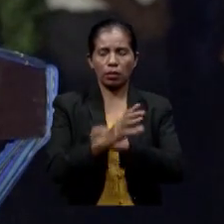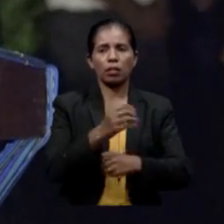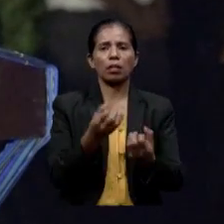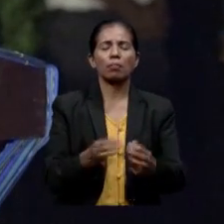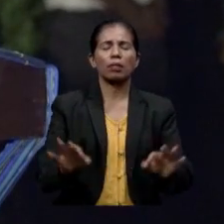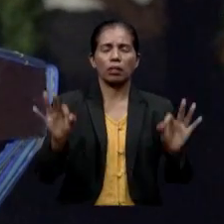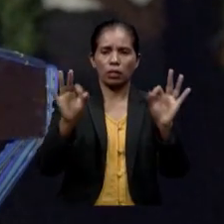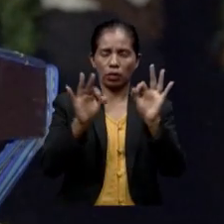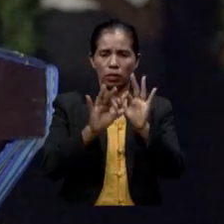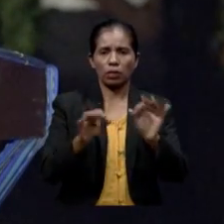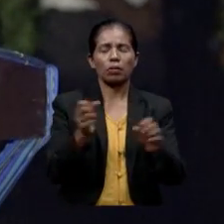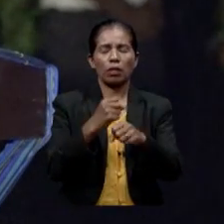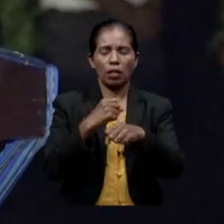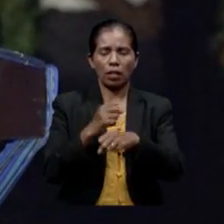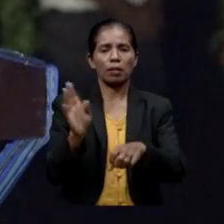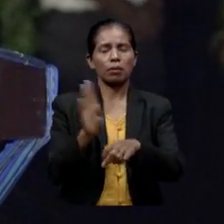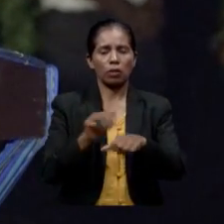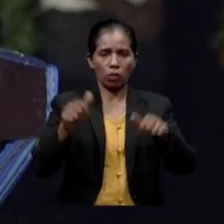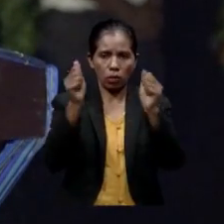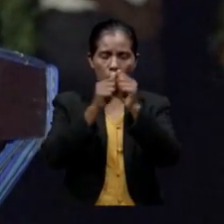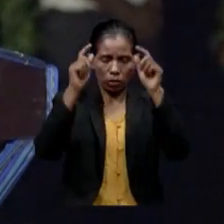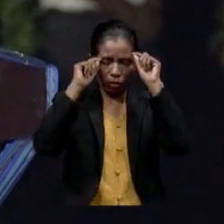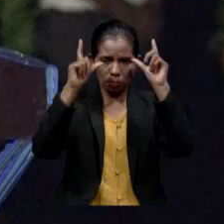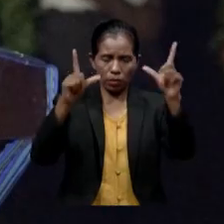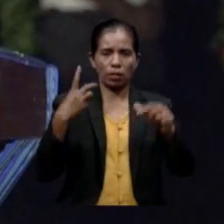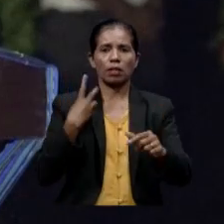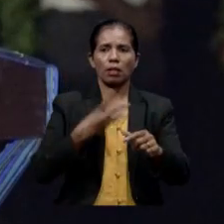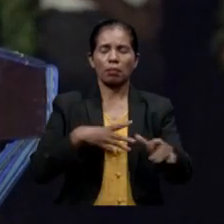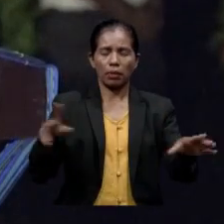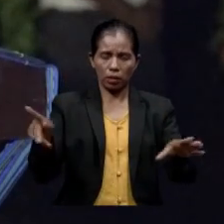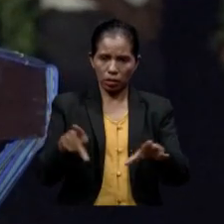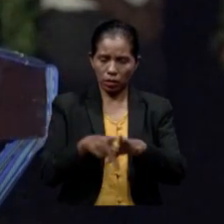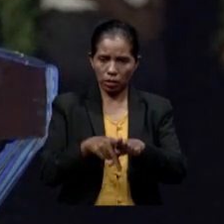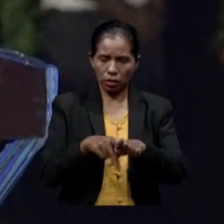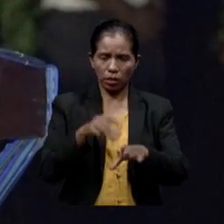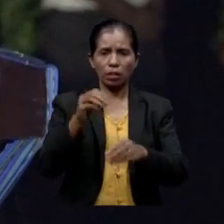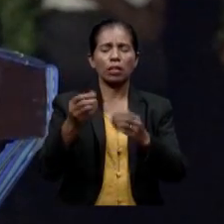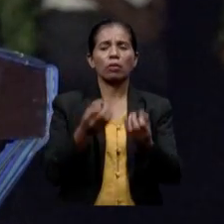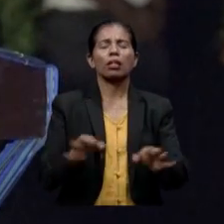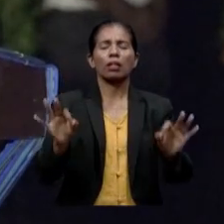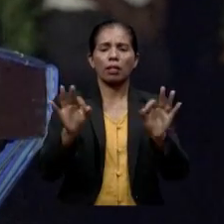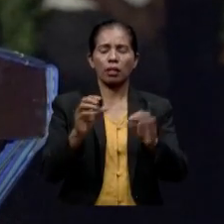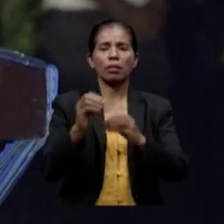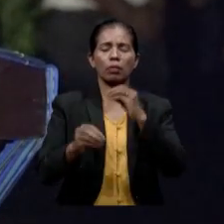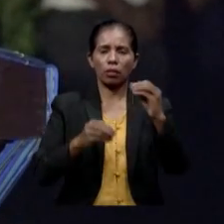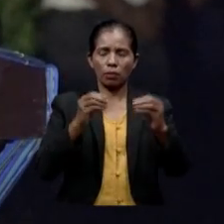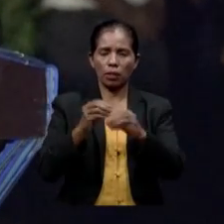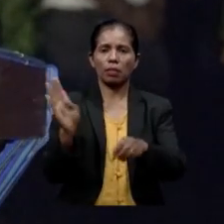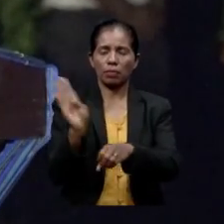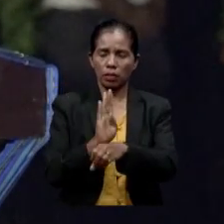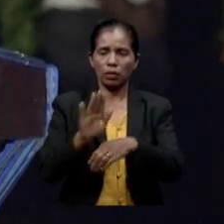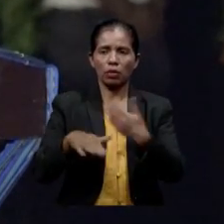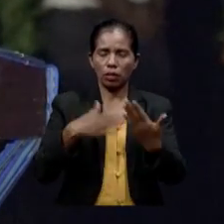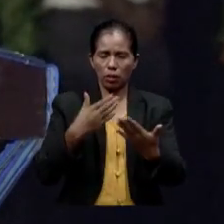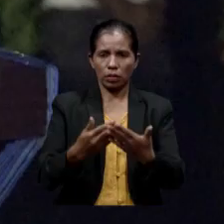parceiro comercial europeu de Timor e contamos com uma presença significativa de empresas, mas podemos melhorar,